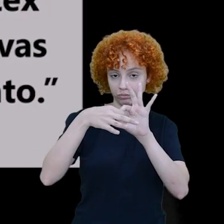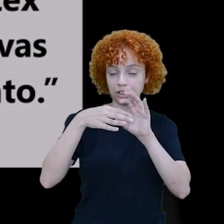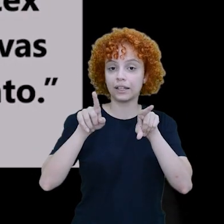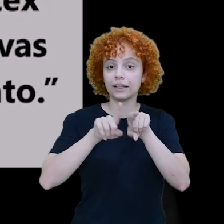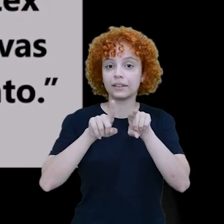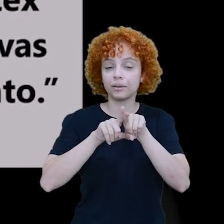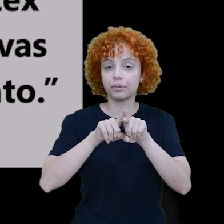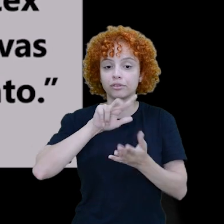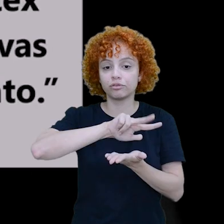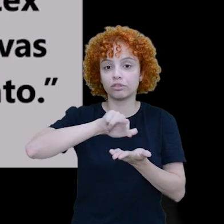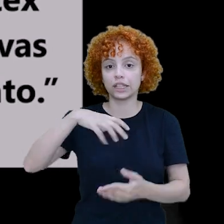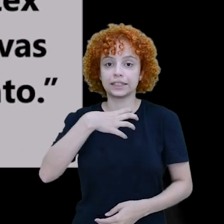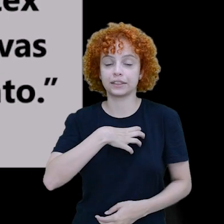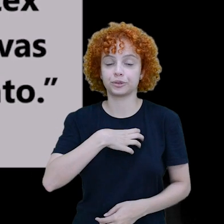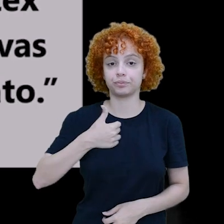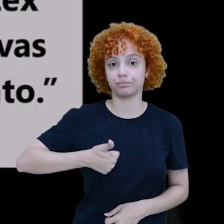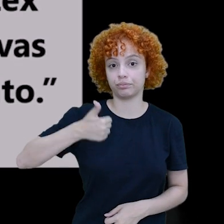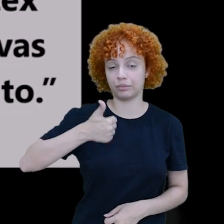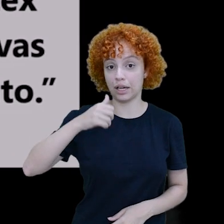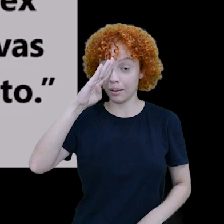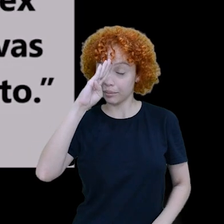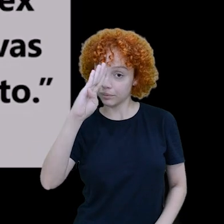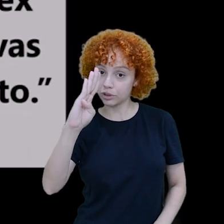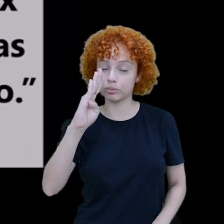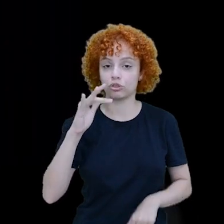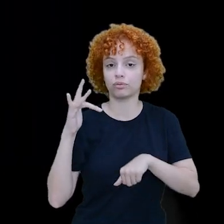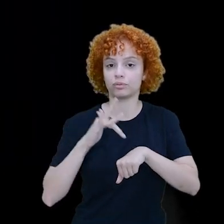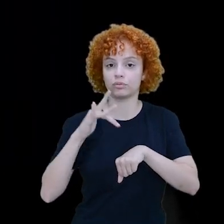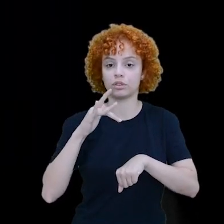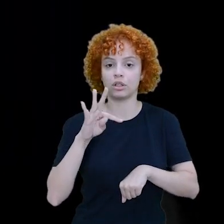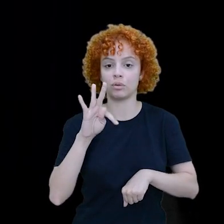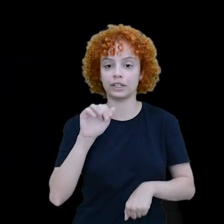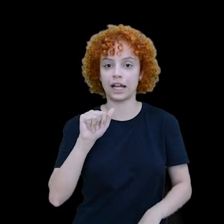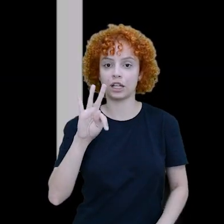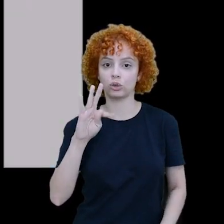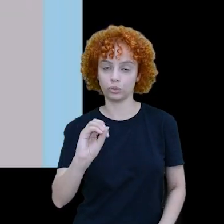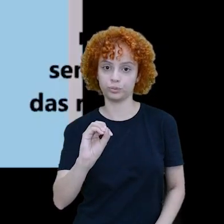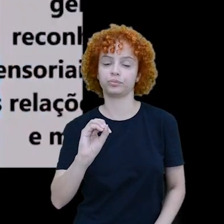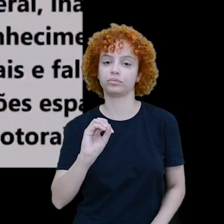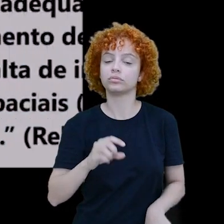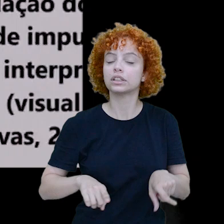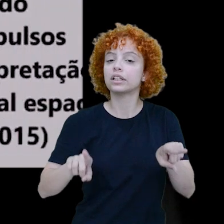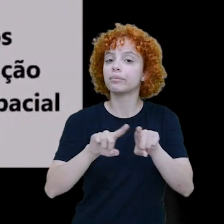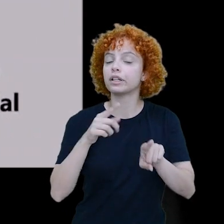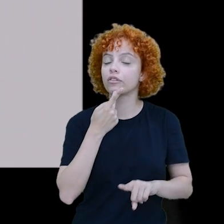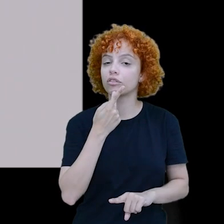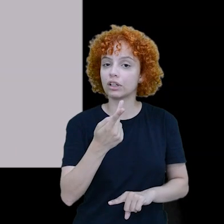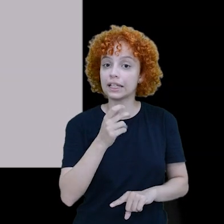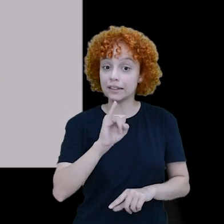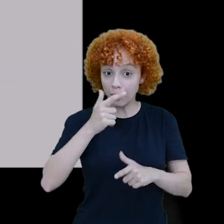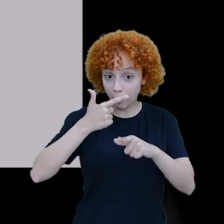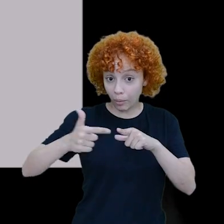córtex occipital e às somatosensitivas primárias, principalmente o tato. E ela